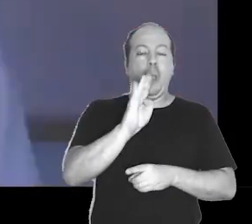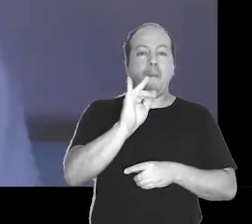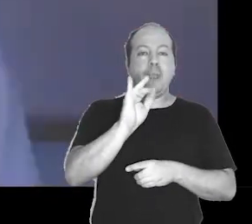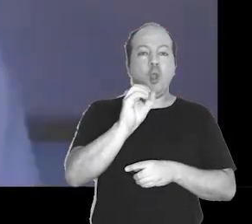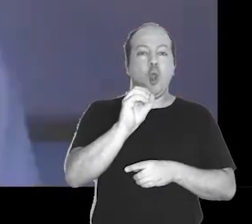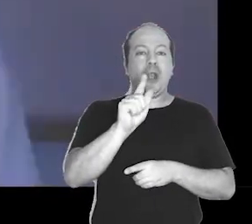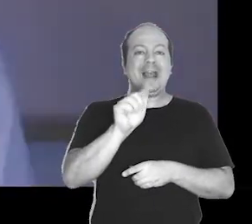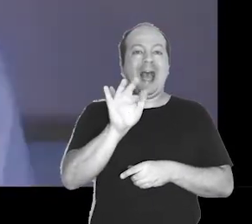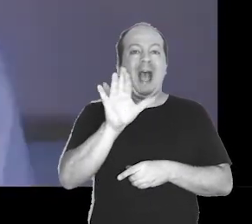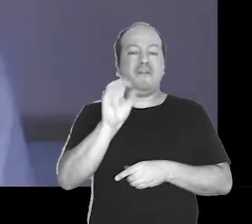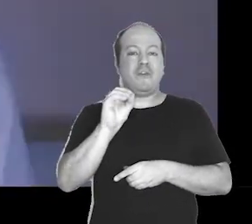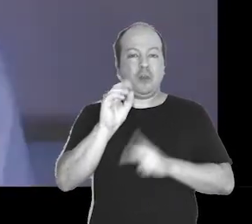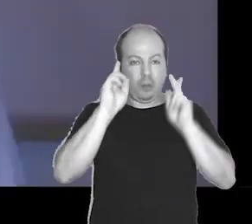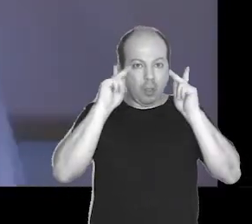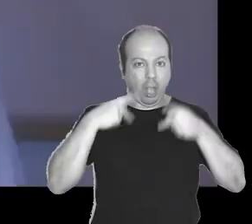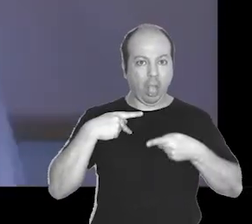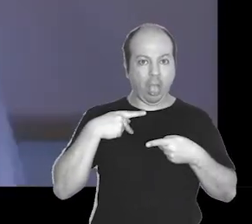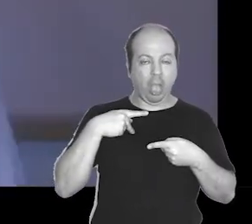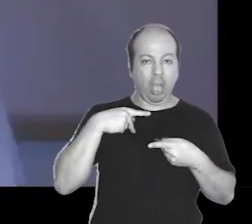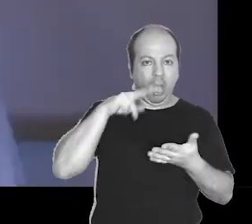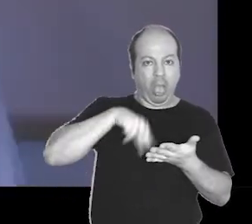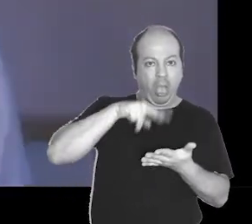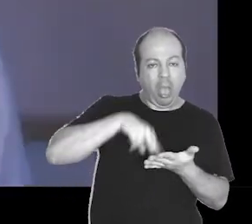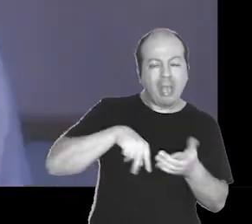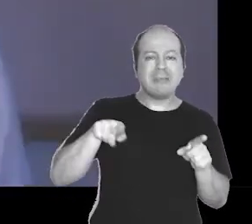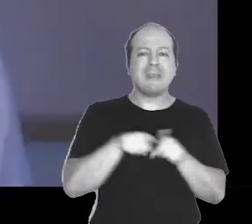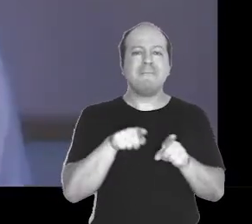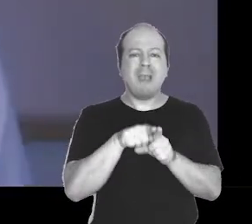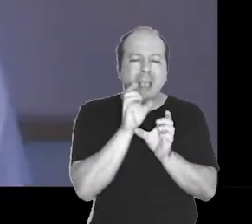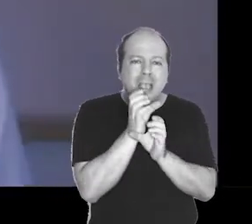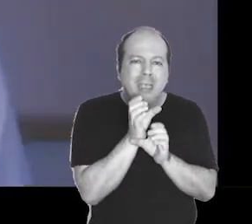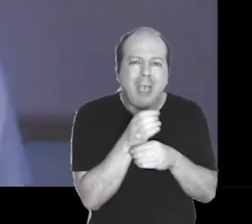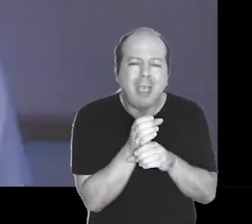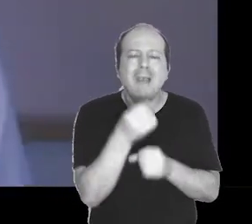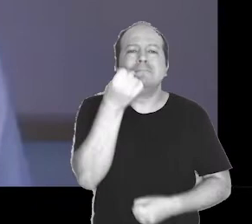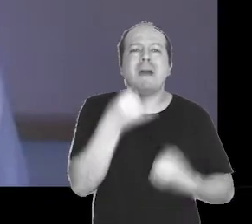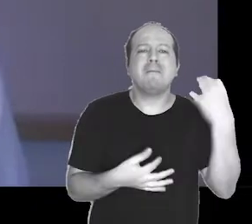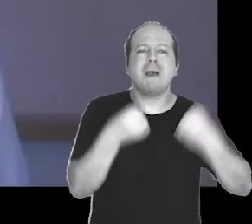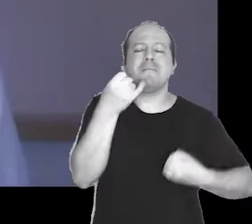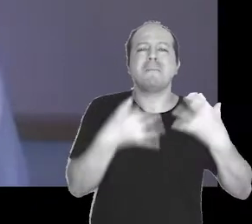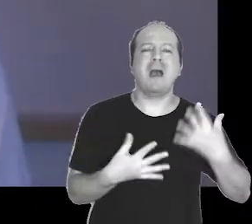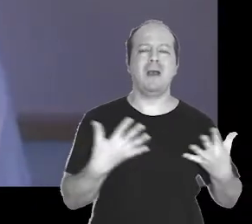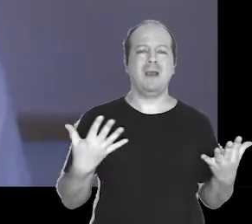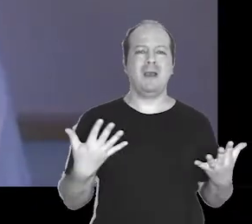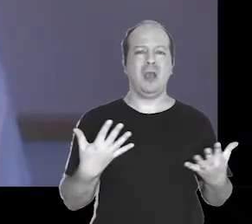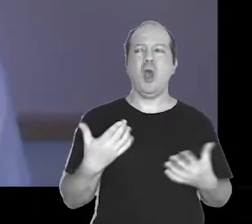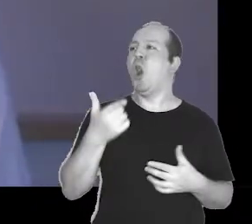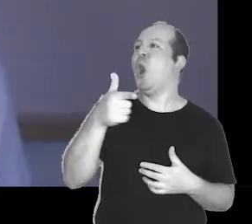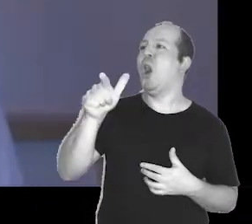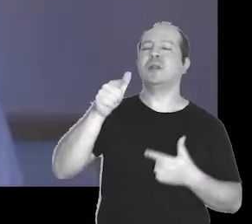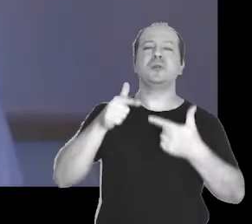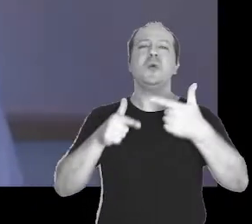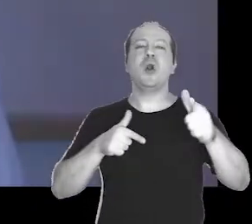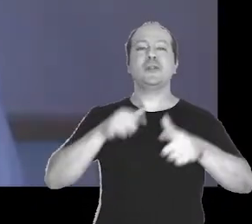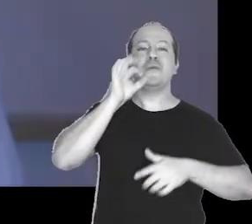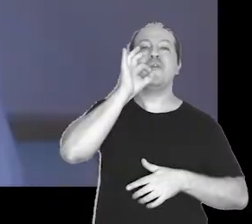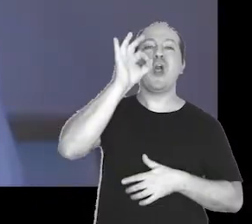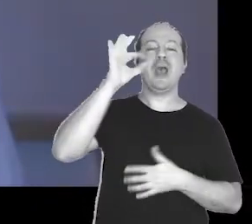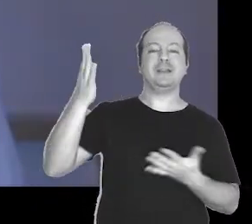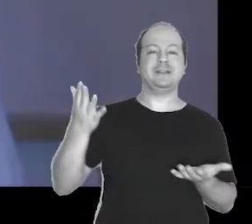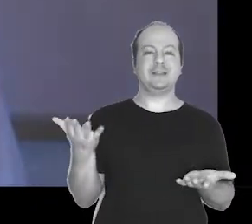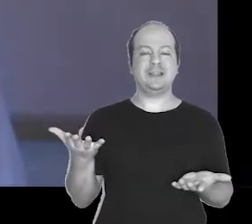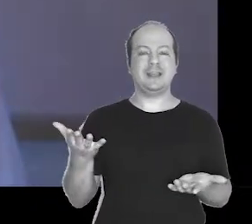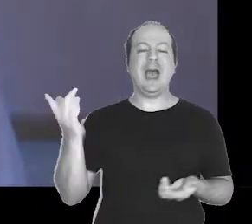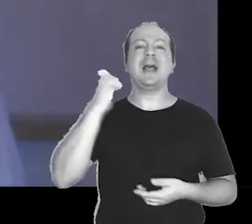ou, sobretudo, científico naquilo que falo. É da boca de outro Freud